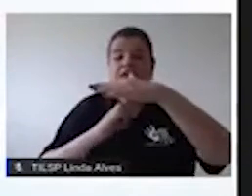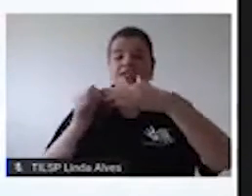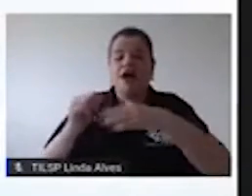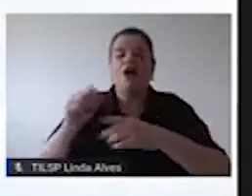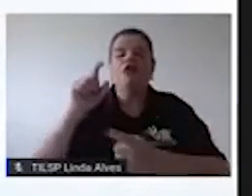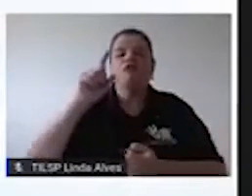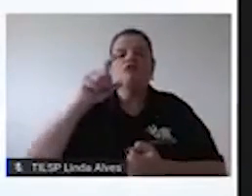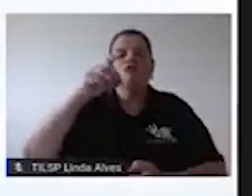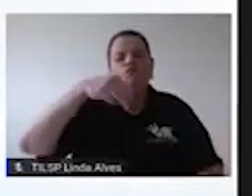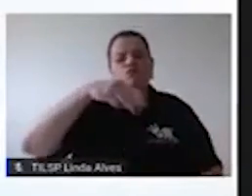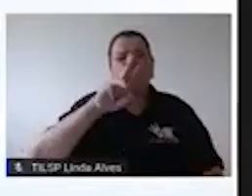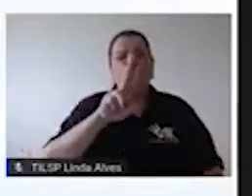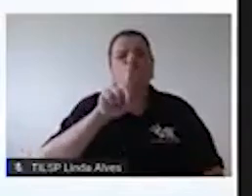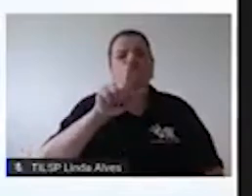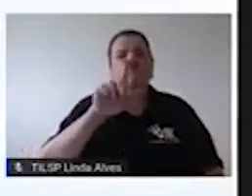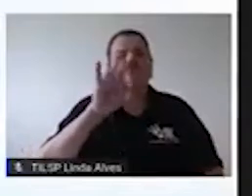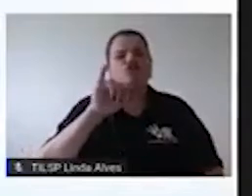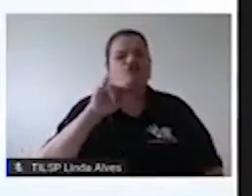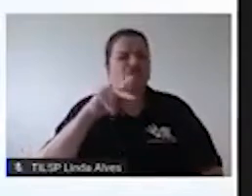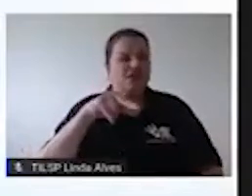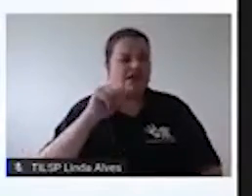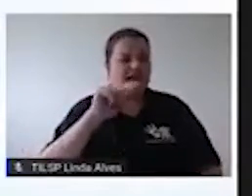Nós temos mais de 90